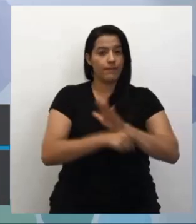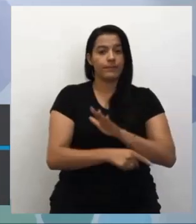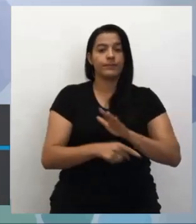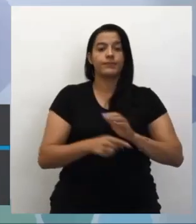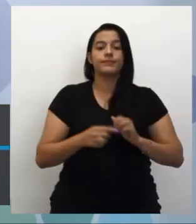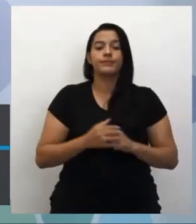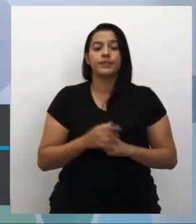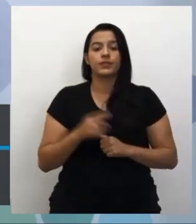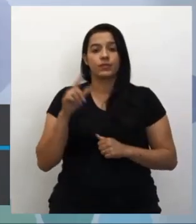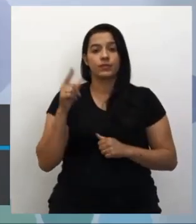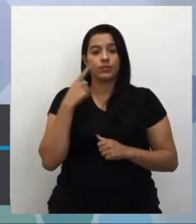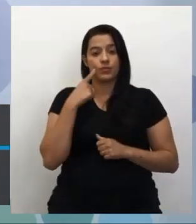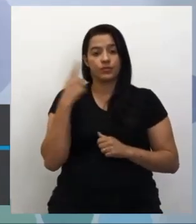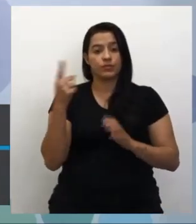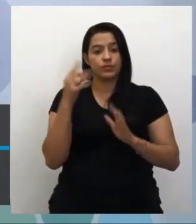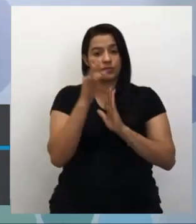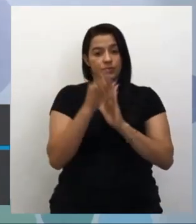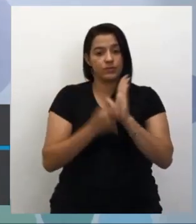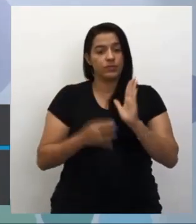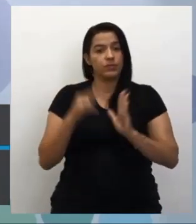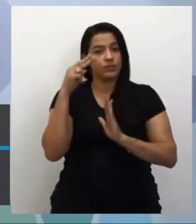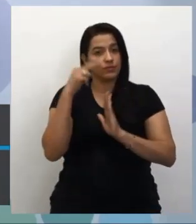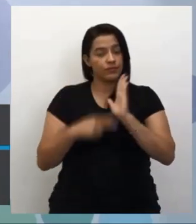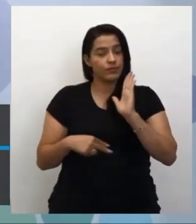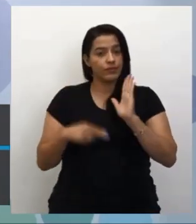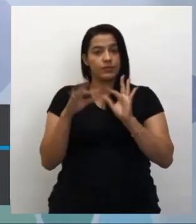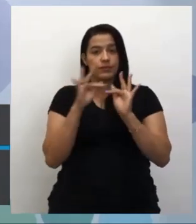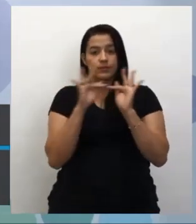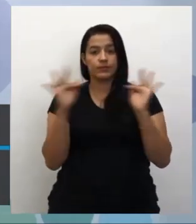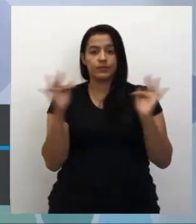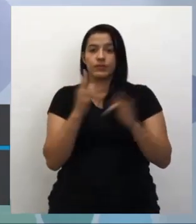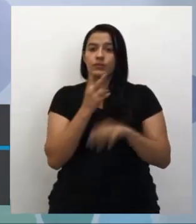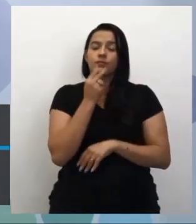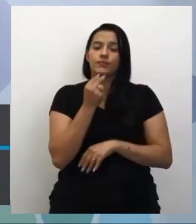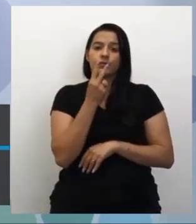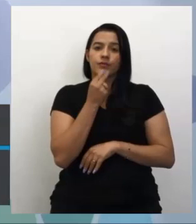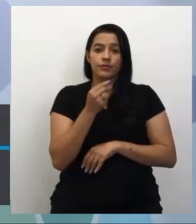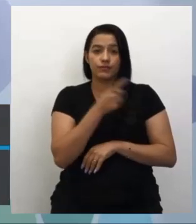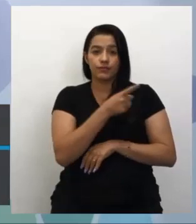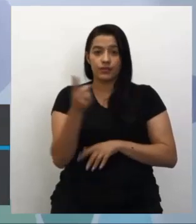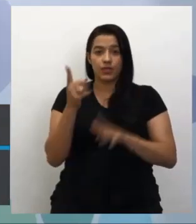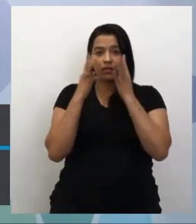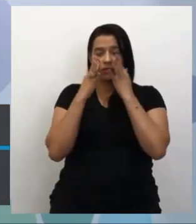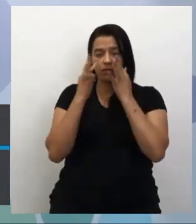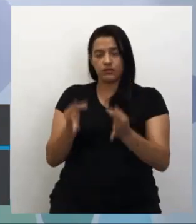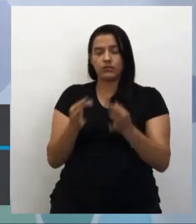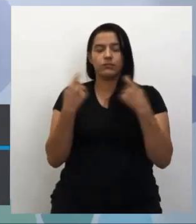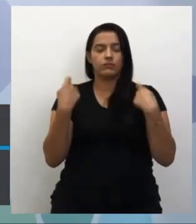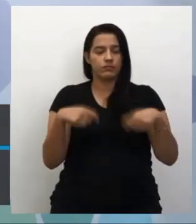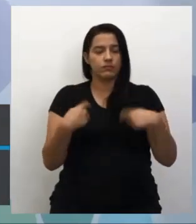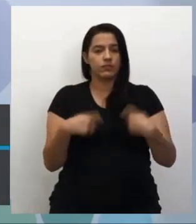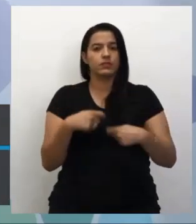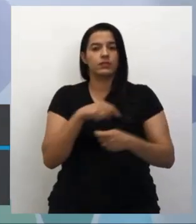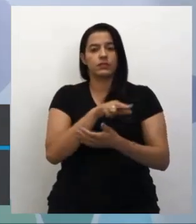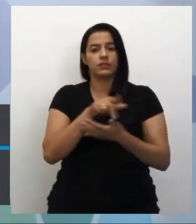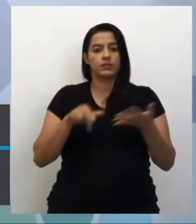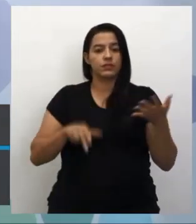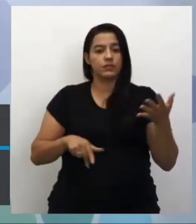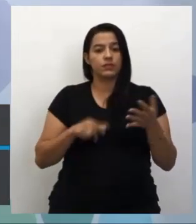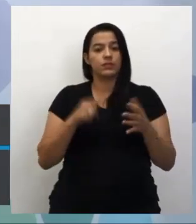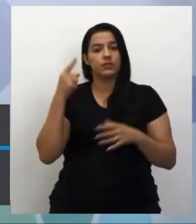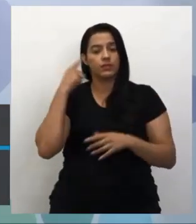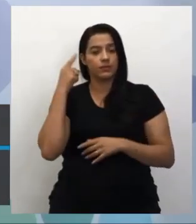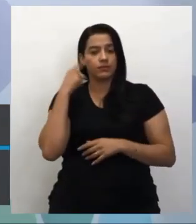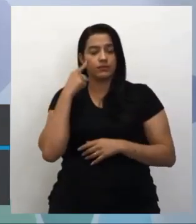e quando eu ler esse textinho, um trechinho do texto do Machado de Assis, preste bastante atenção nestes elementos e vamos